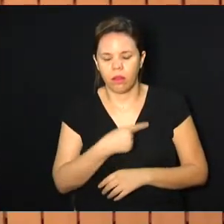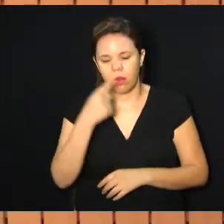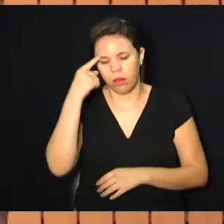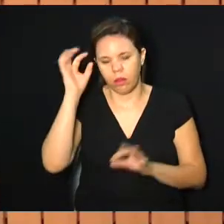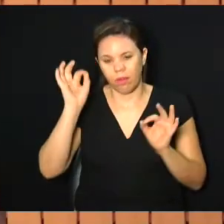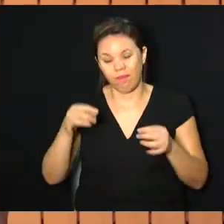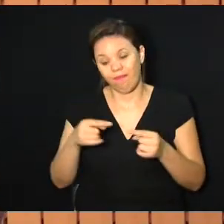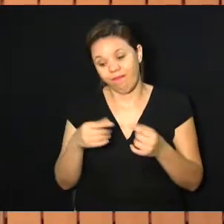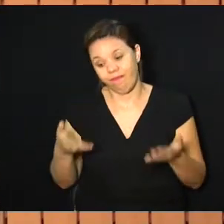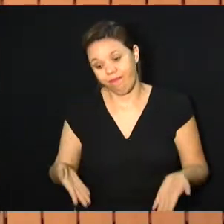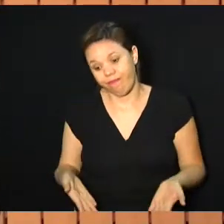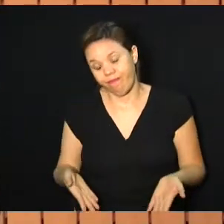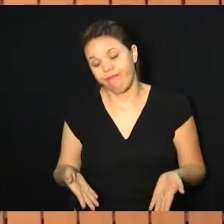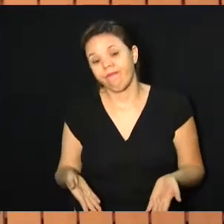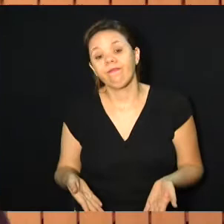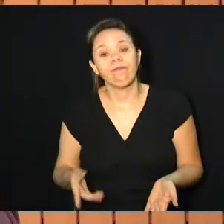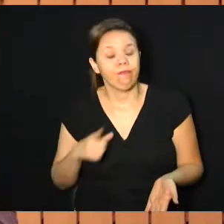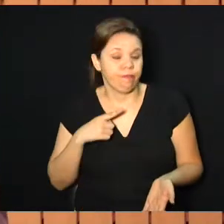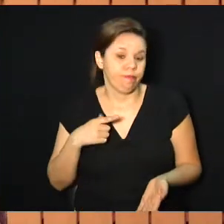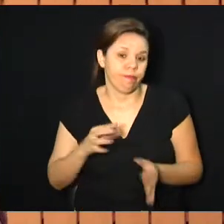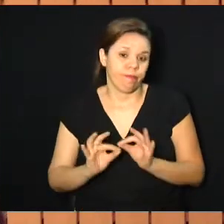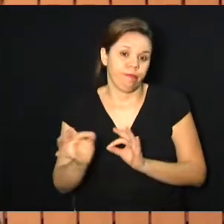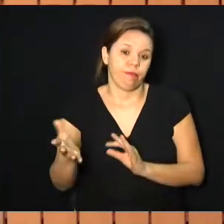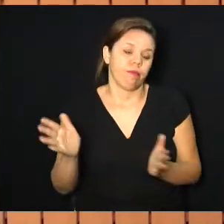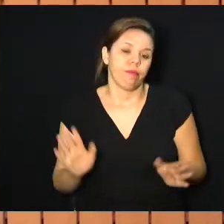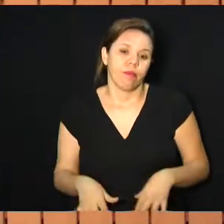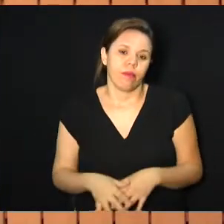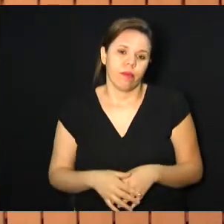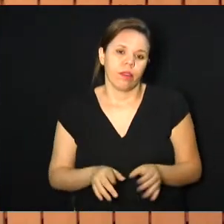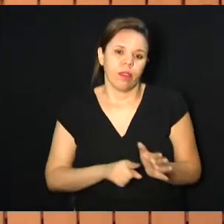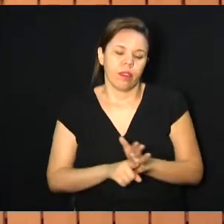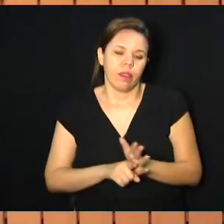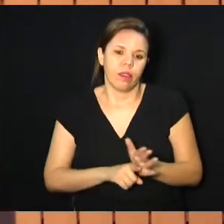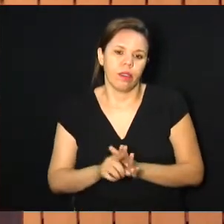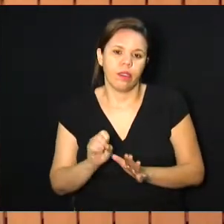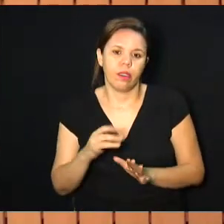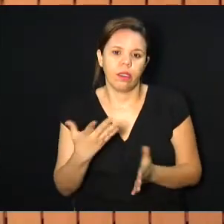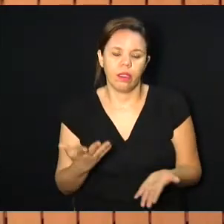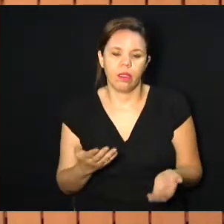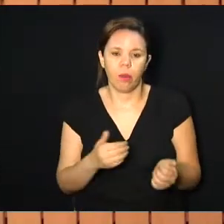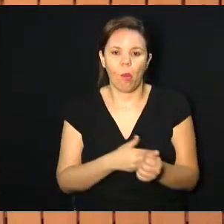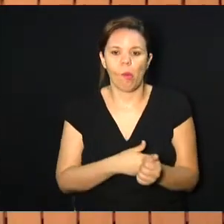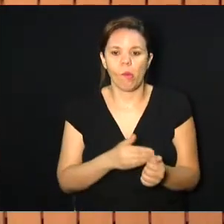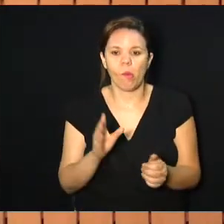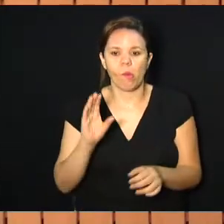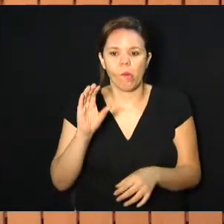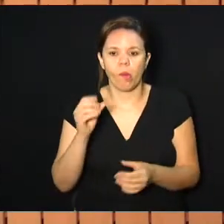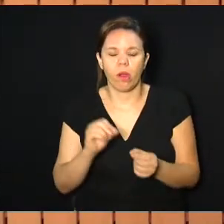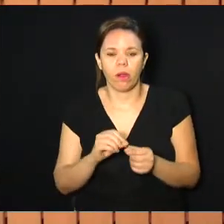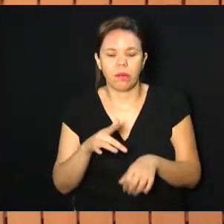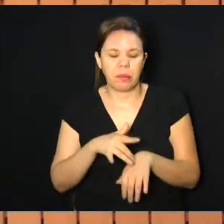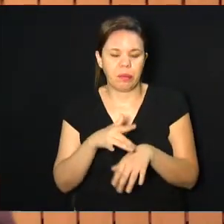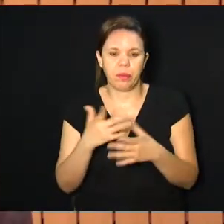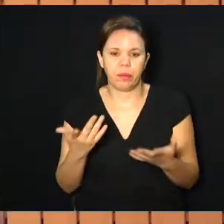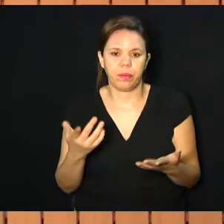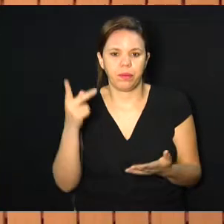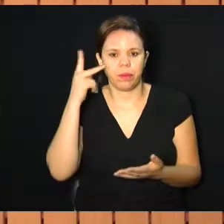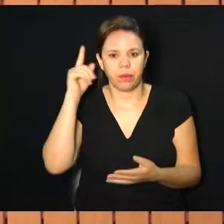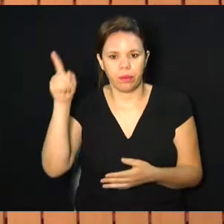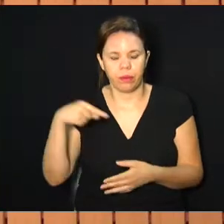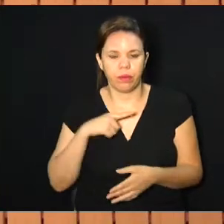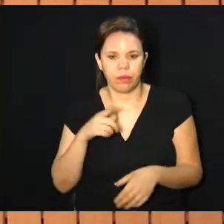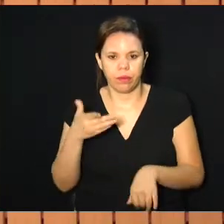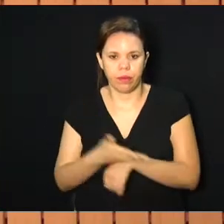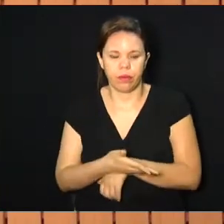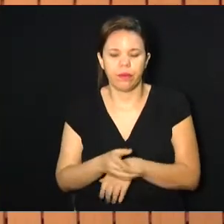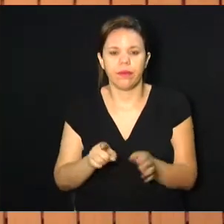aqui, que a gente está bastante longo. Sobre esses estudos serem sigilosos, que nem o Tomás colocou, é o ápice do absurdo. Em São Paulo, a gente teve acesso